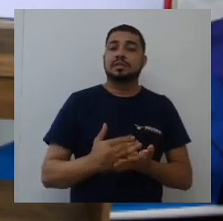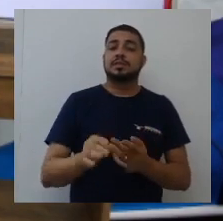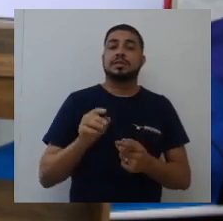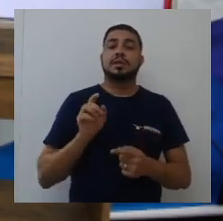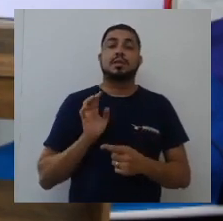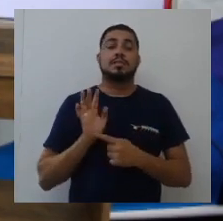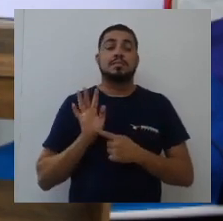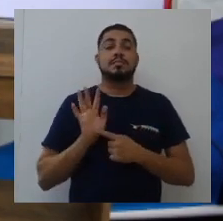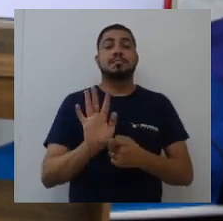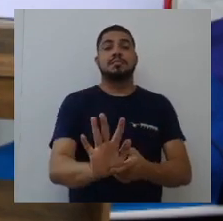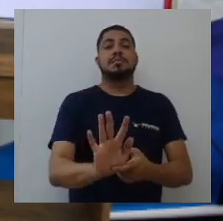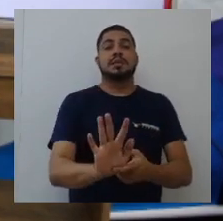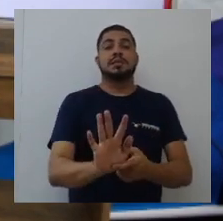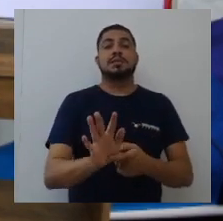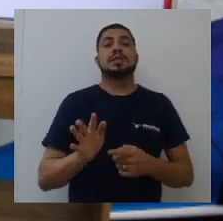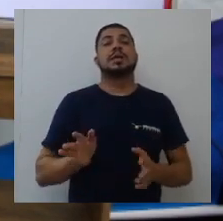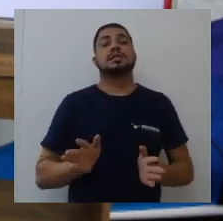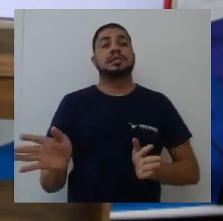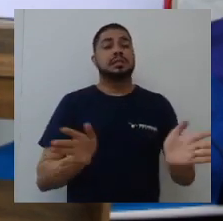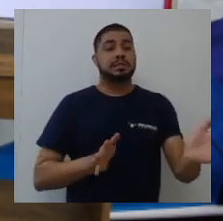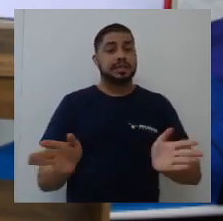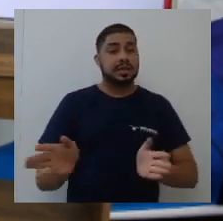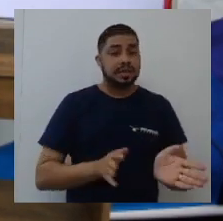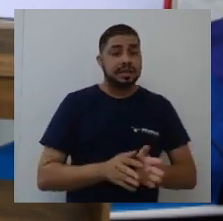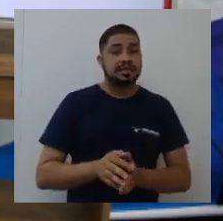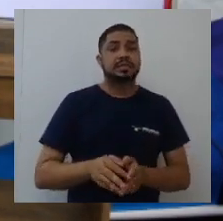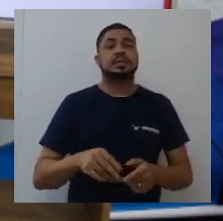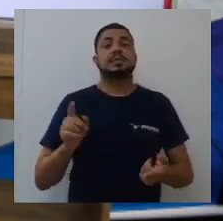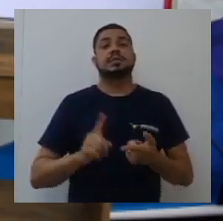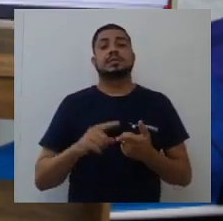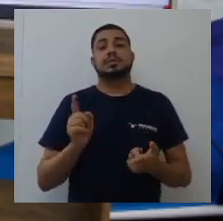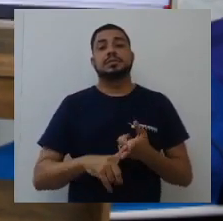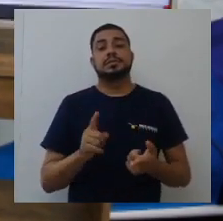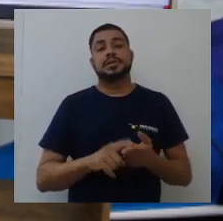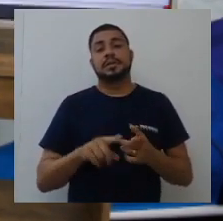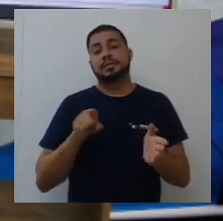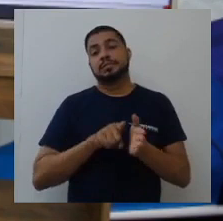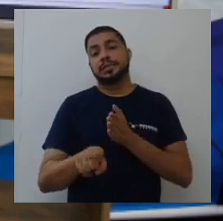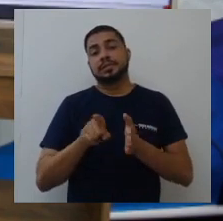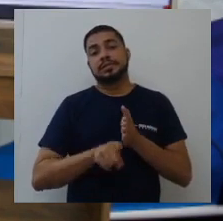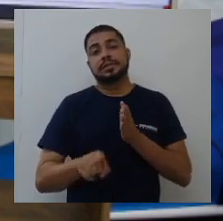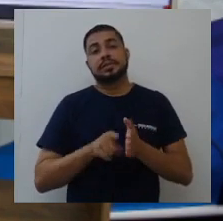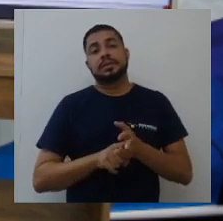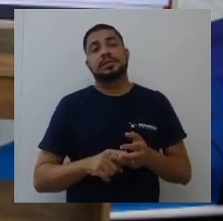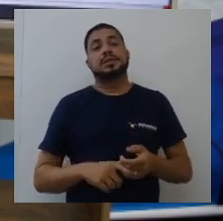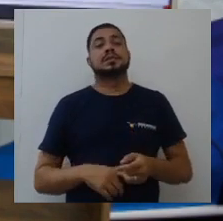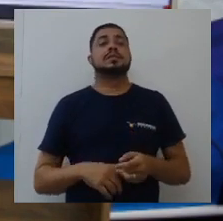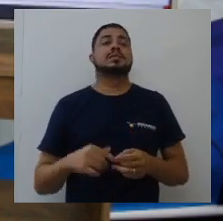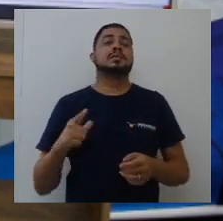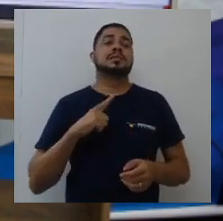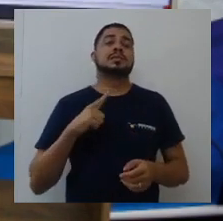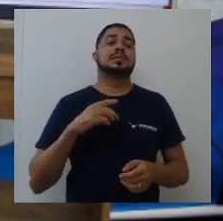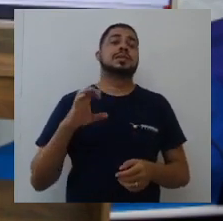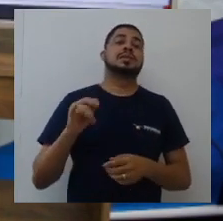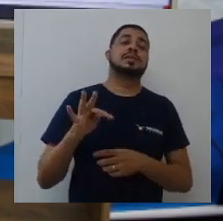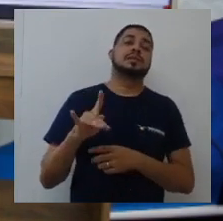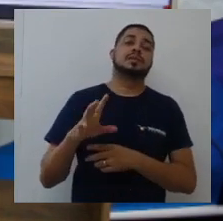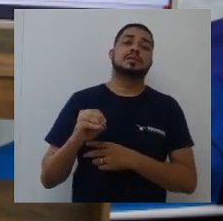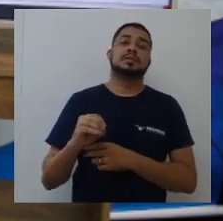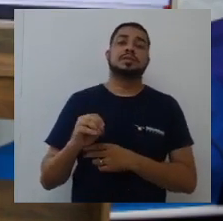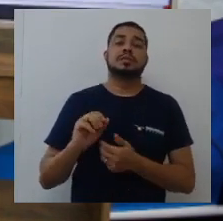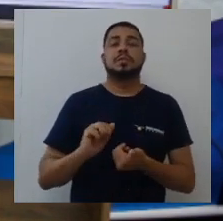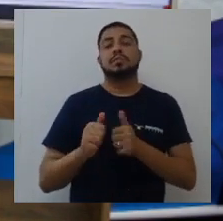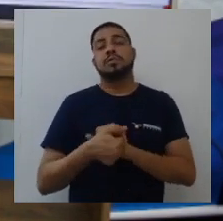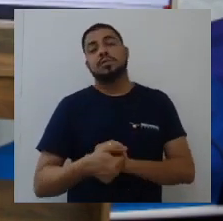para a acessibilidade. E você lembra que aquela questão da acessibilidade tem a ver com cateto oposto e um